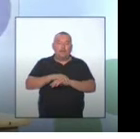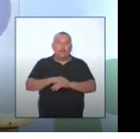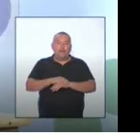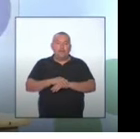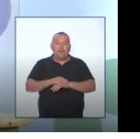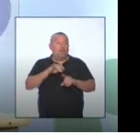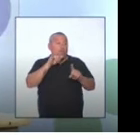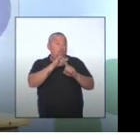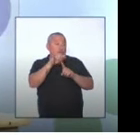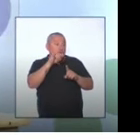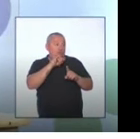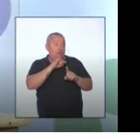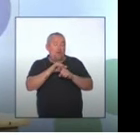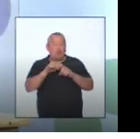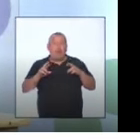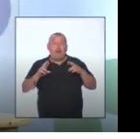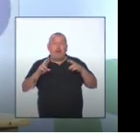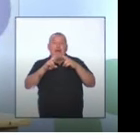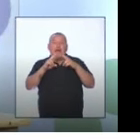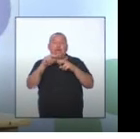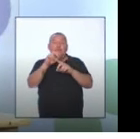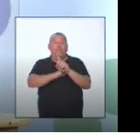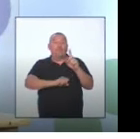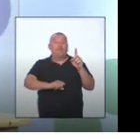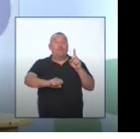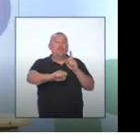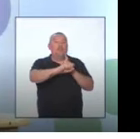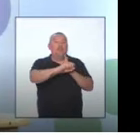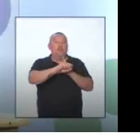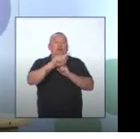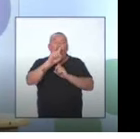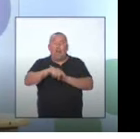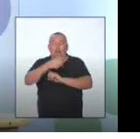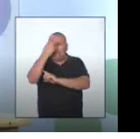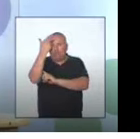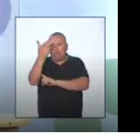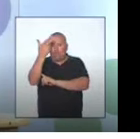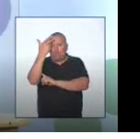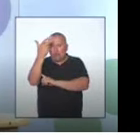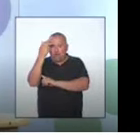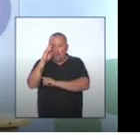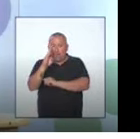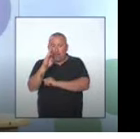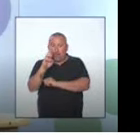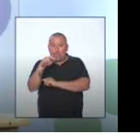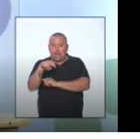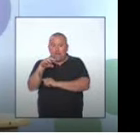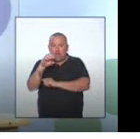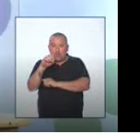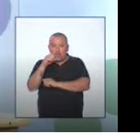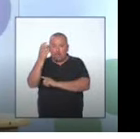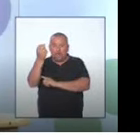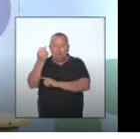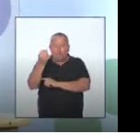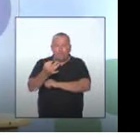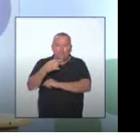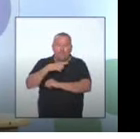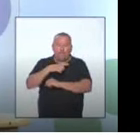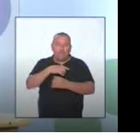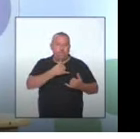nas redes sociais. Então, é muito comum também, né? O Breno está relatando aqui para a gente, que fica com